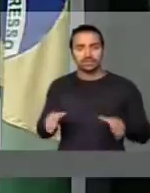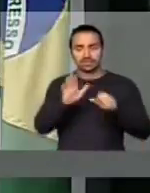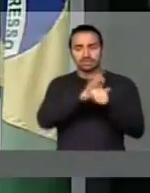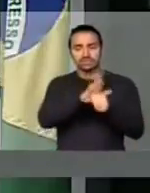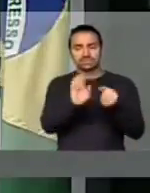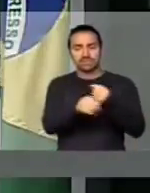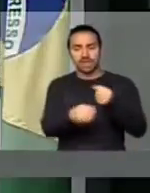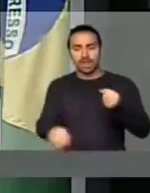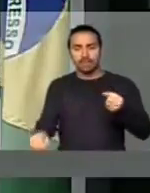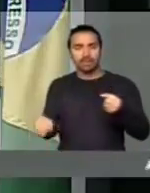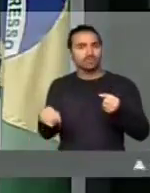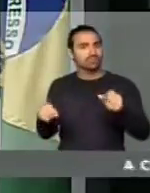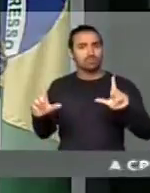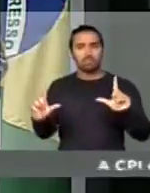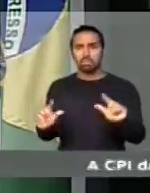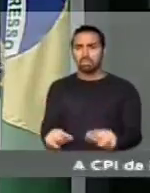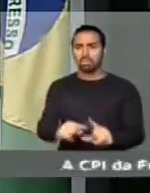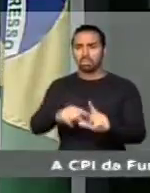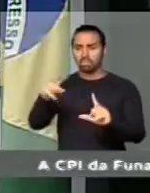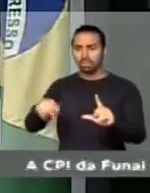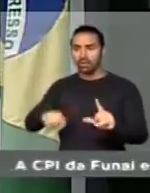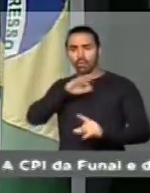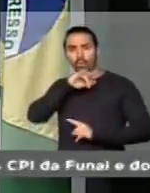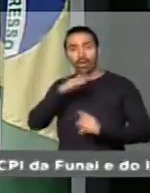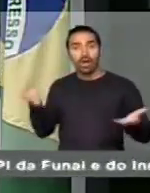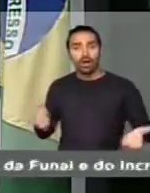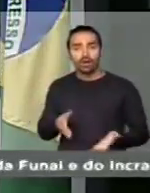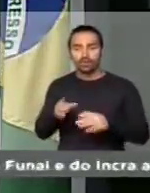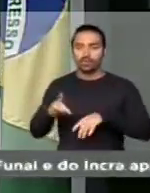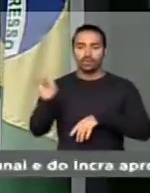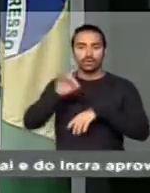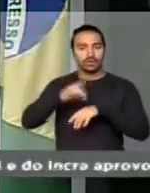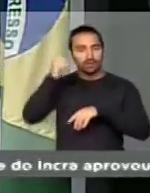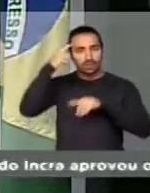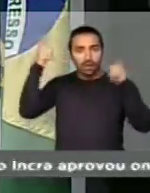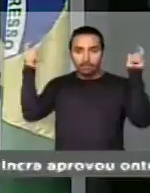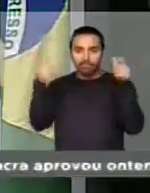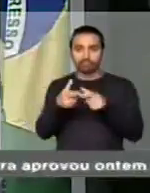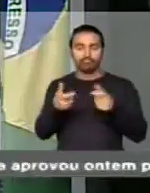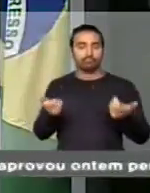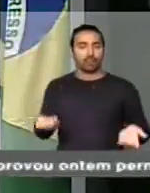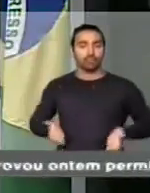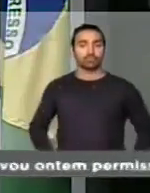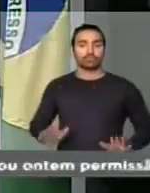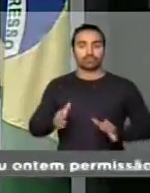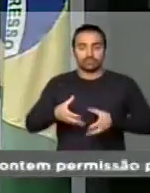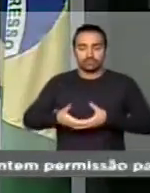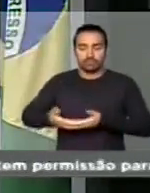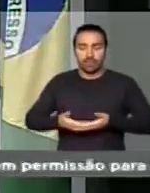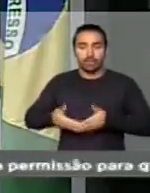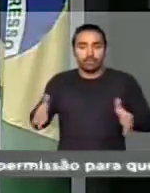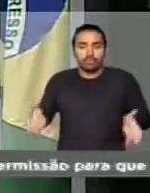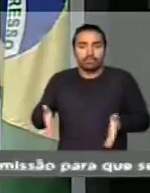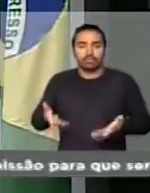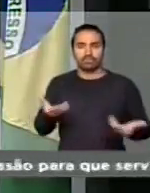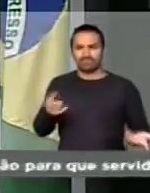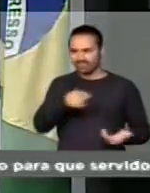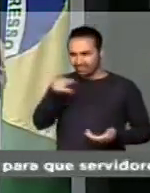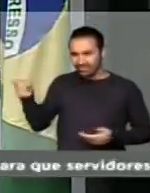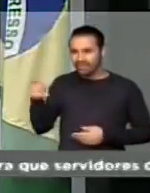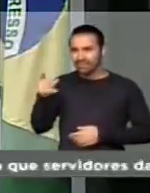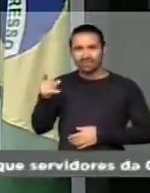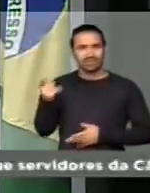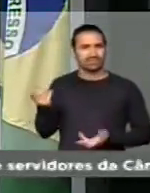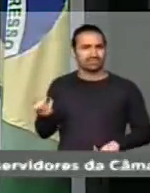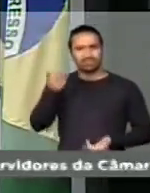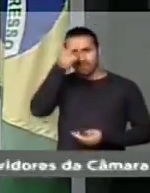do Brasil, um surto agora de microcefalia no estado e ainda há, não é, a coragem dos gestores em fazer